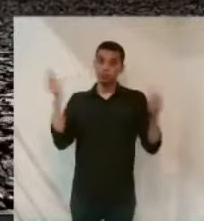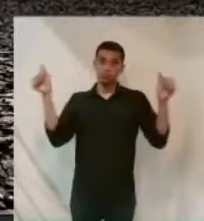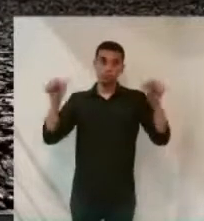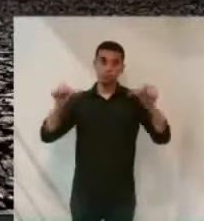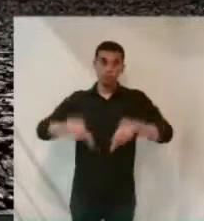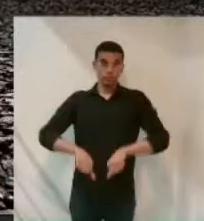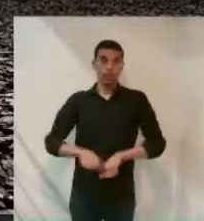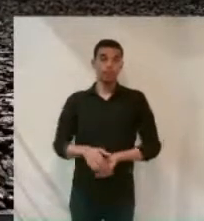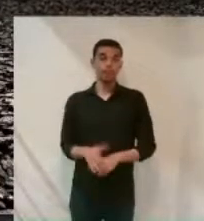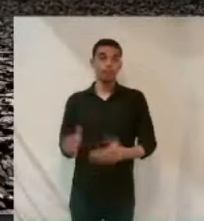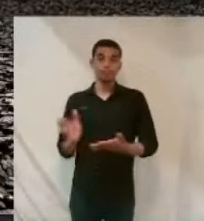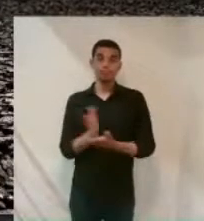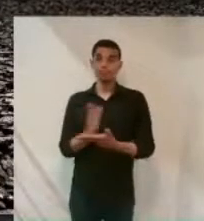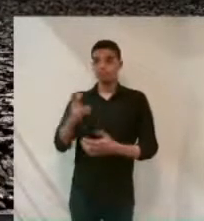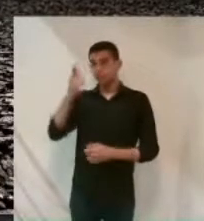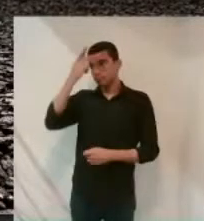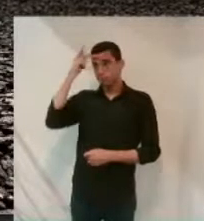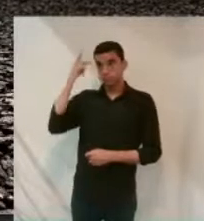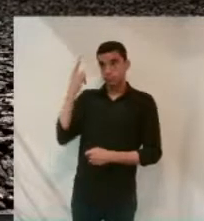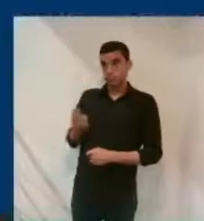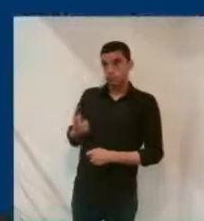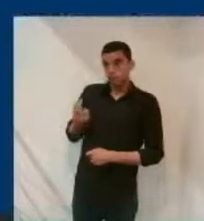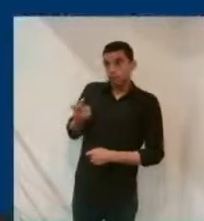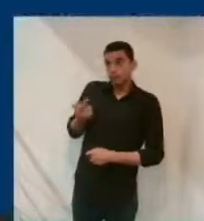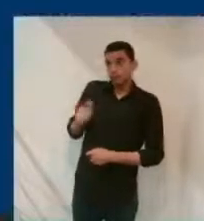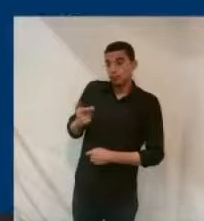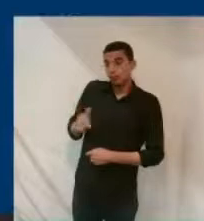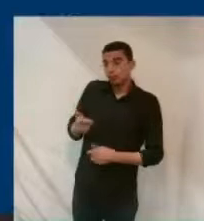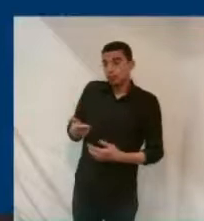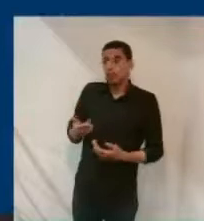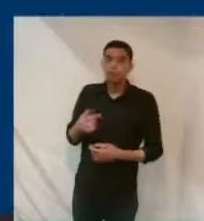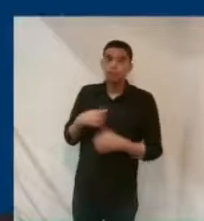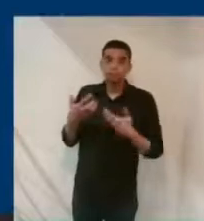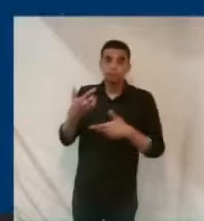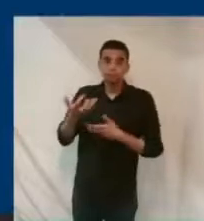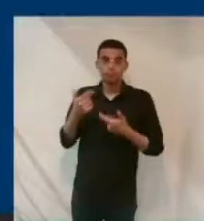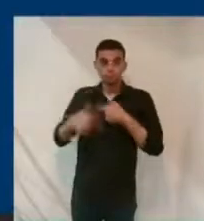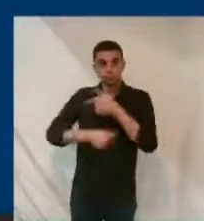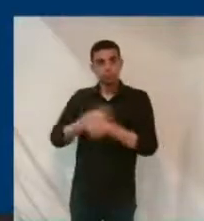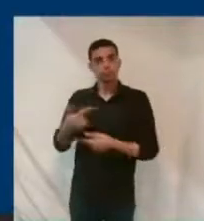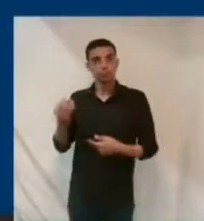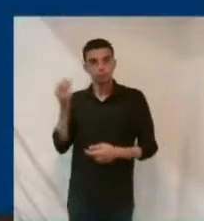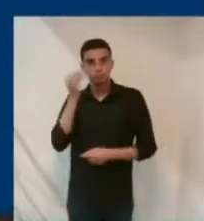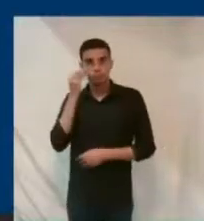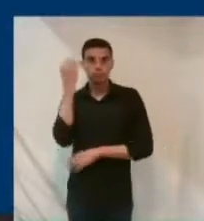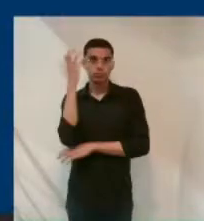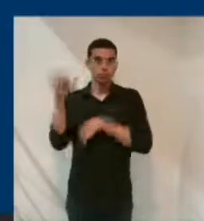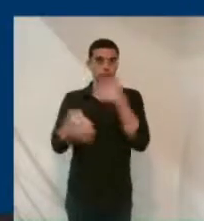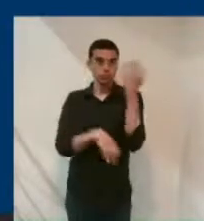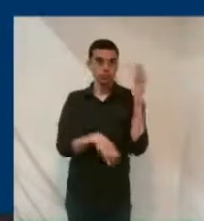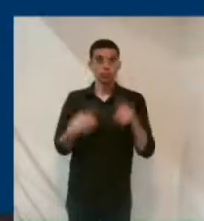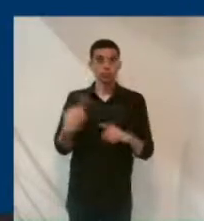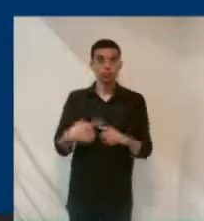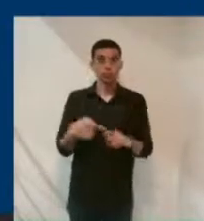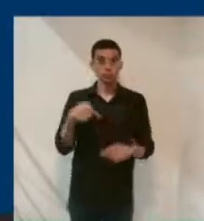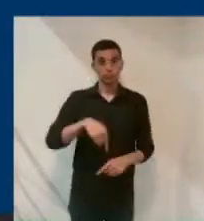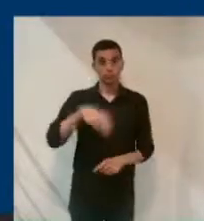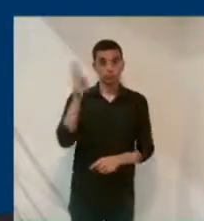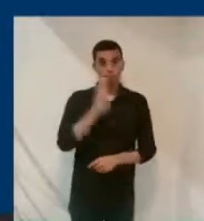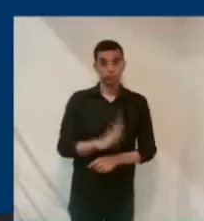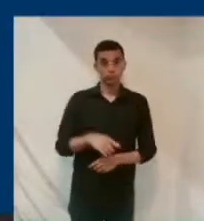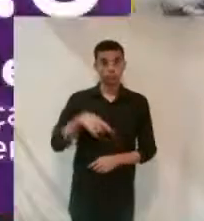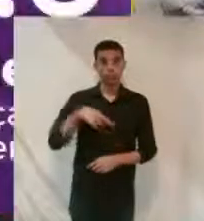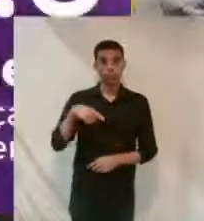outro, eu não tenho, então quero trabalhar para que esse se mantenha vivo. Né? São 82 milhões de toneladas de resíduo no Brasil,